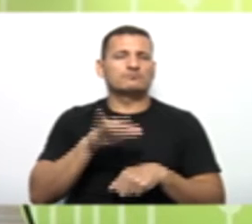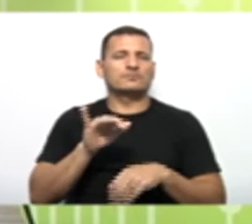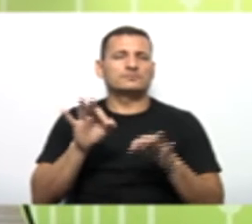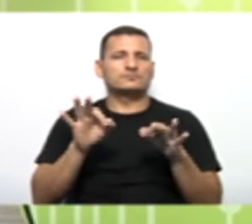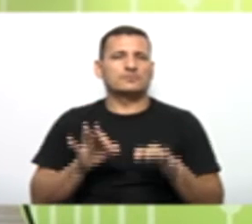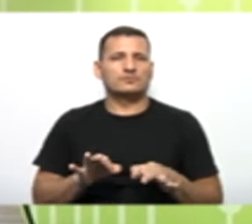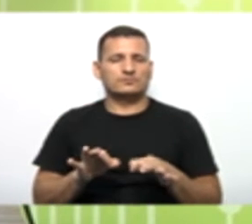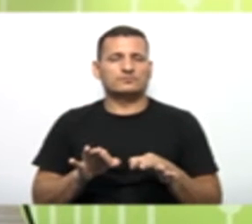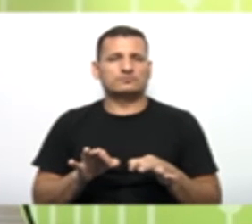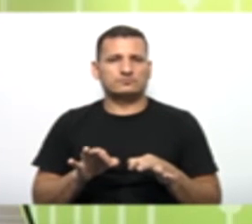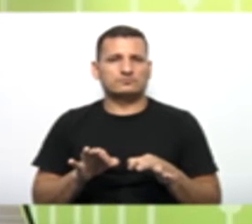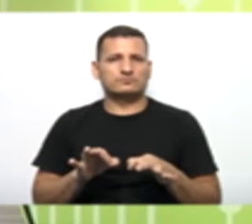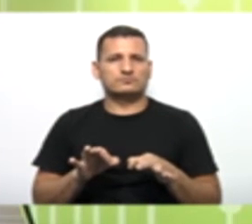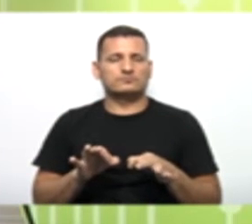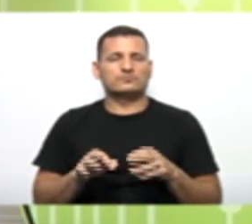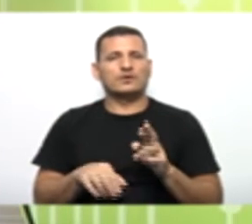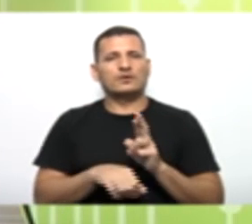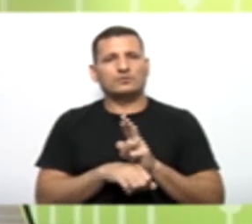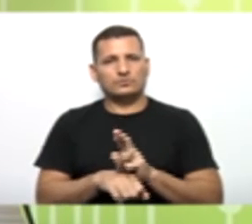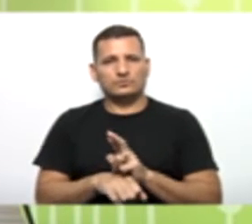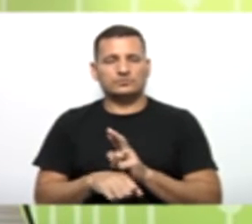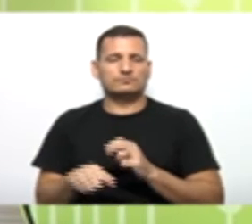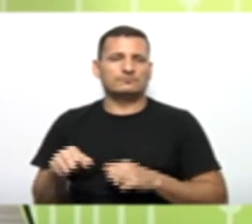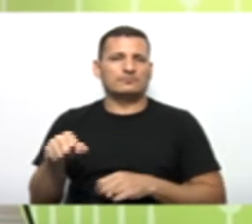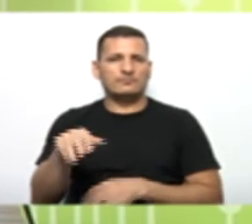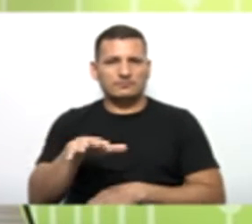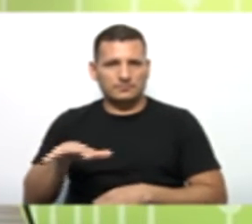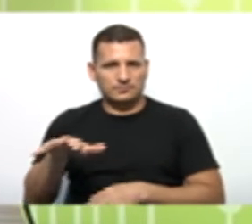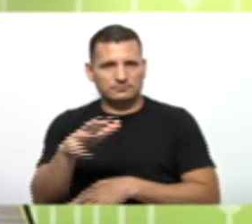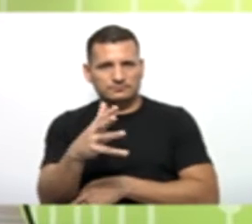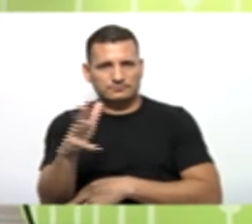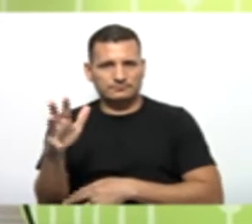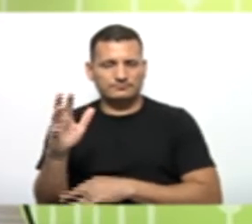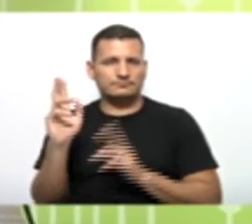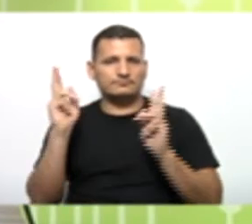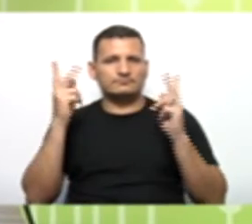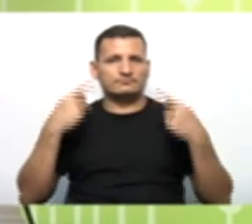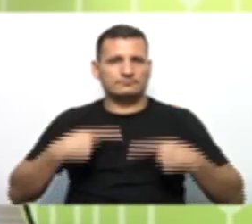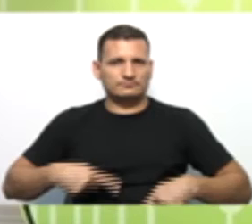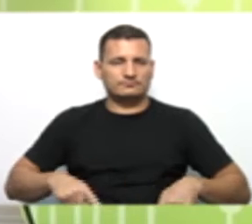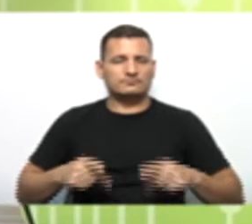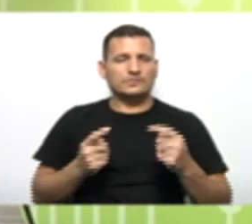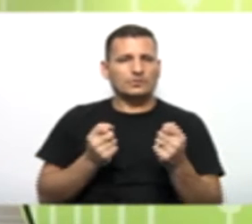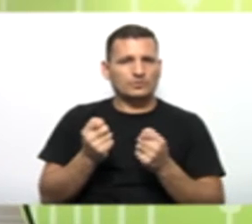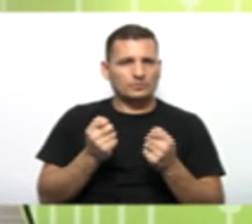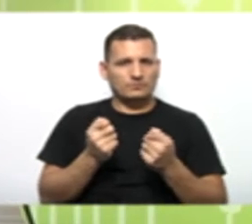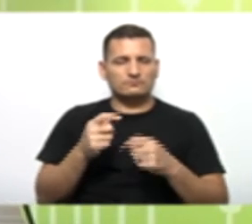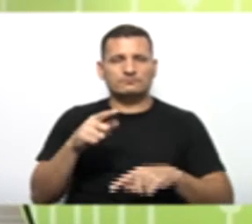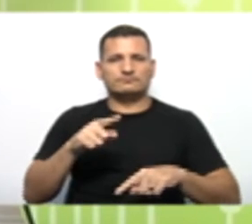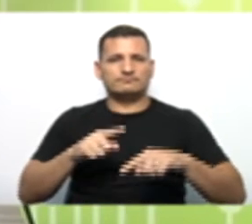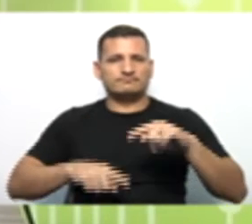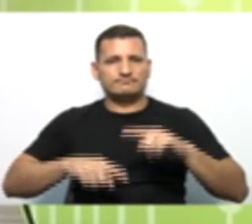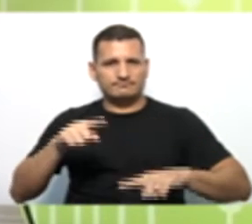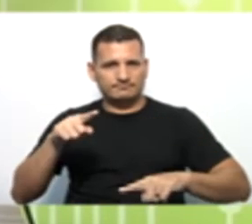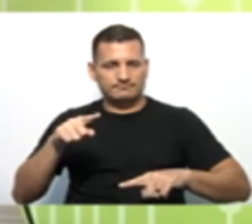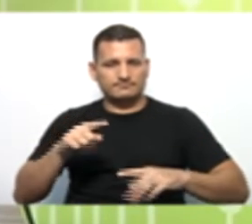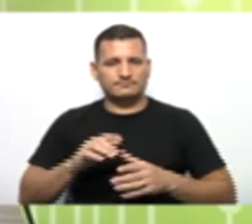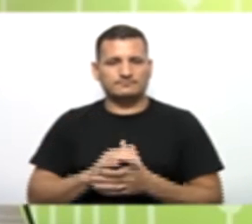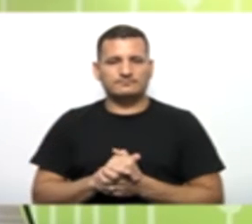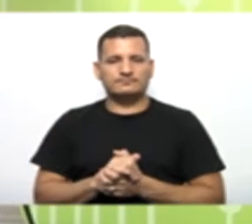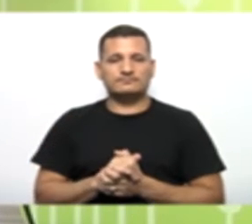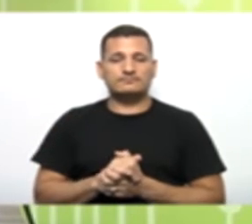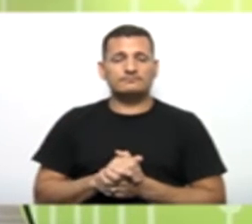dos recursos, tanto recursos ambientais, humanos, econômicos e materiais. O